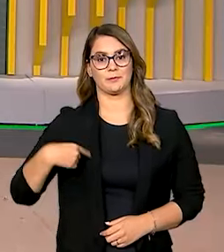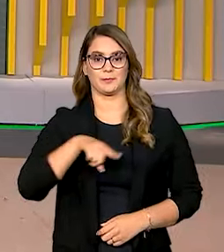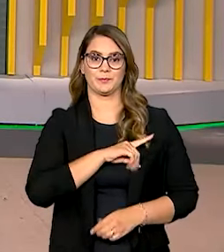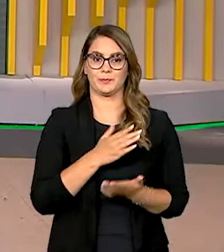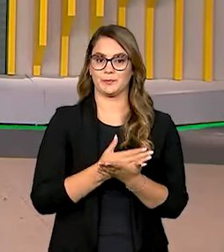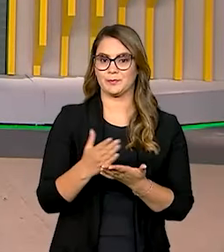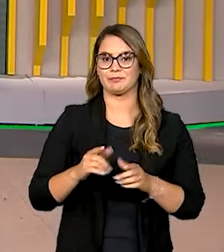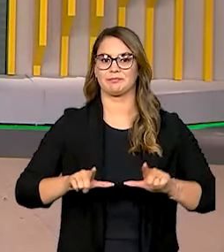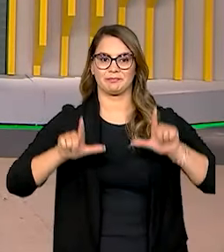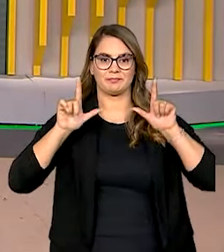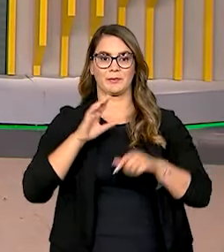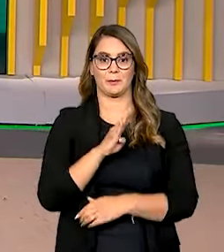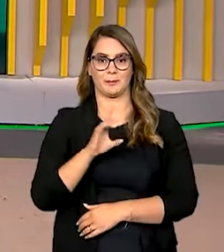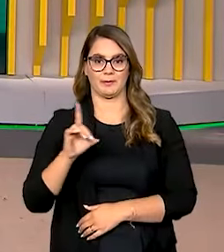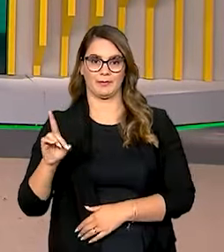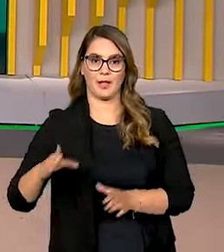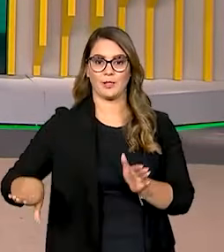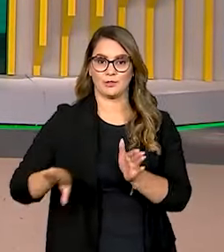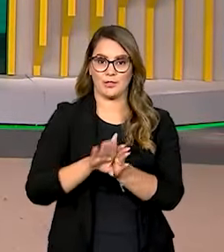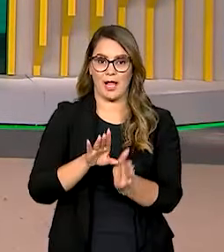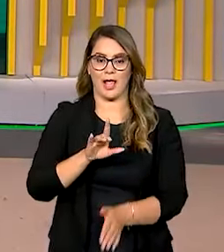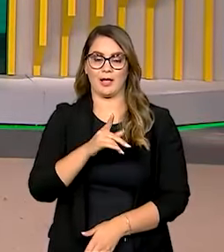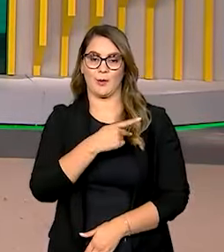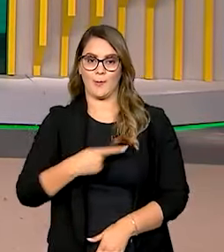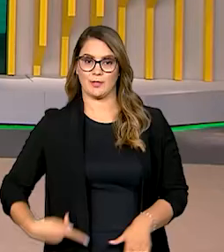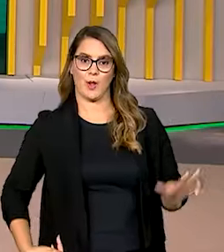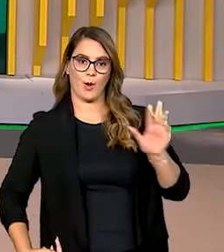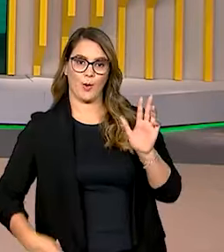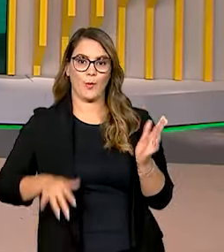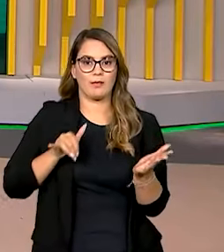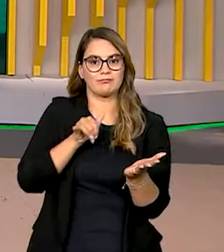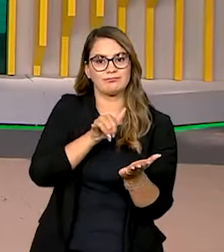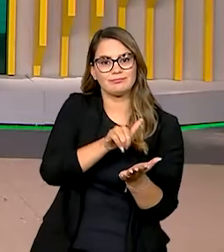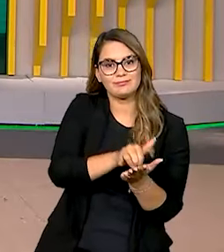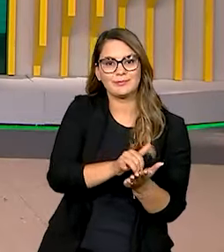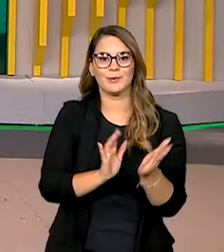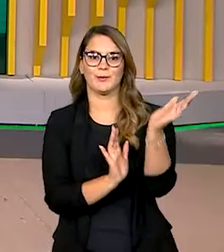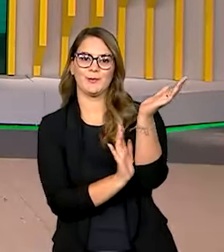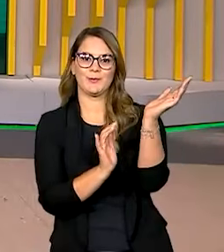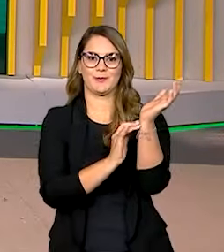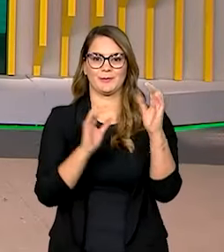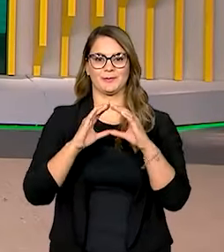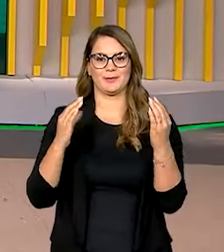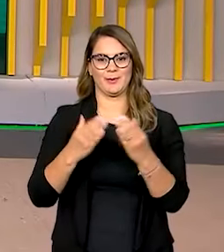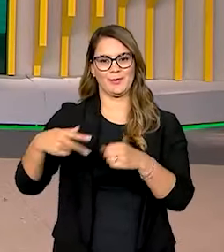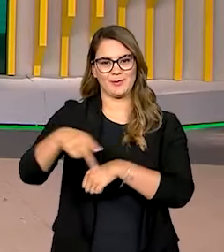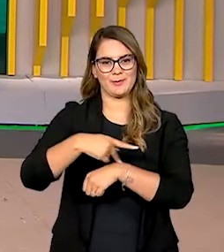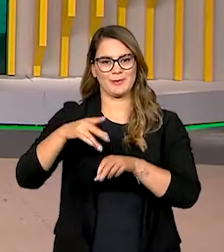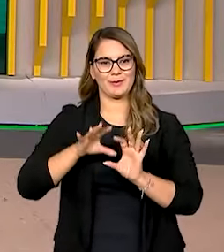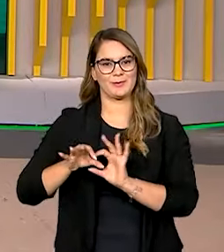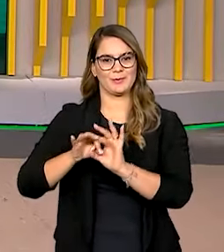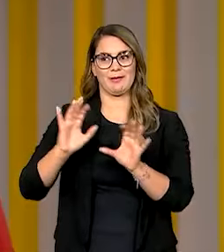gente começa essa edição do Brasil em Dia com a chegada do presidente Lula em Dubai para a Conferência das Nações Unidas sobre